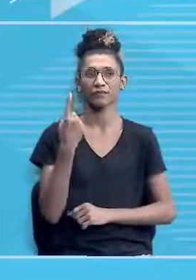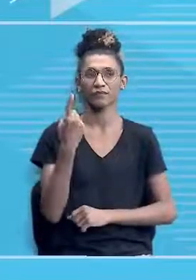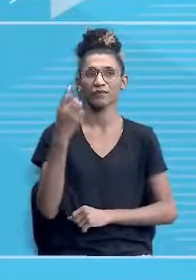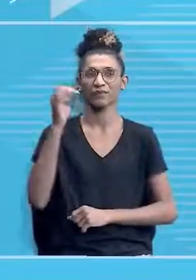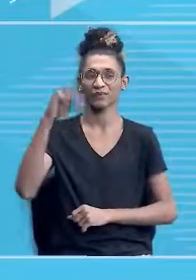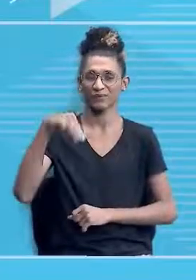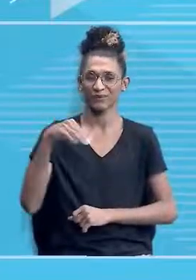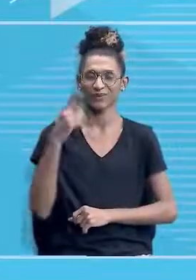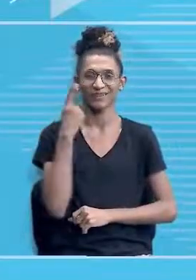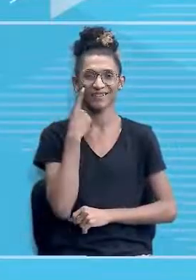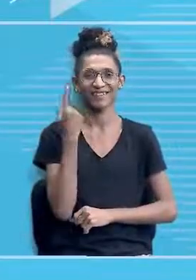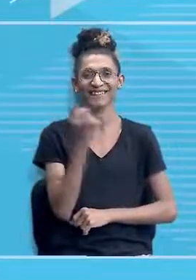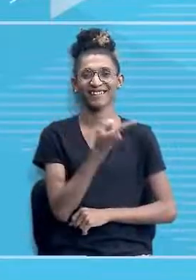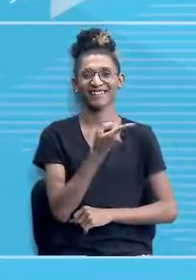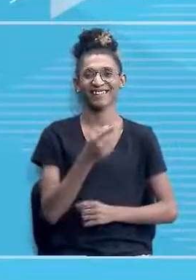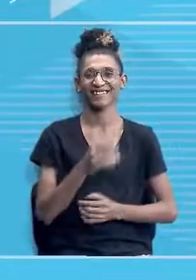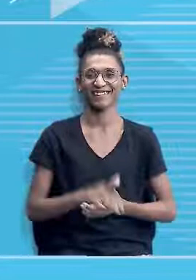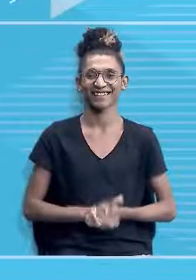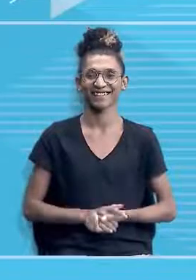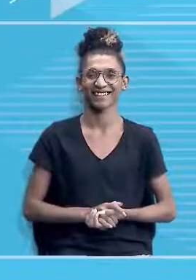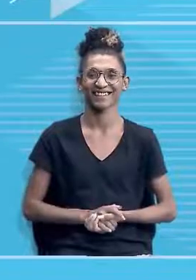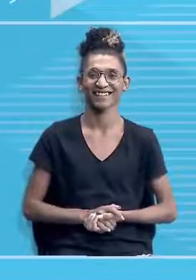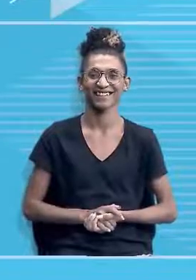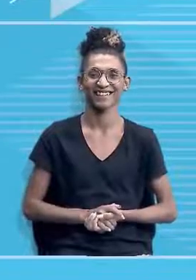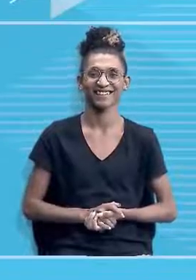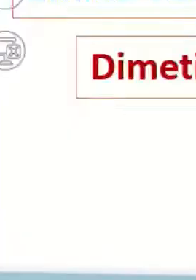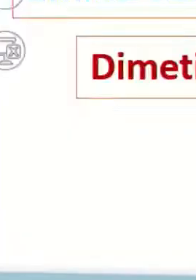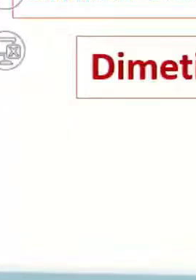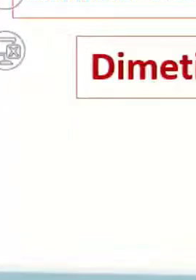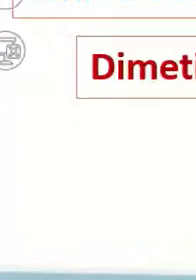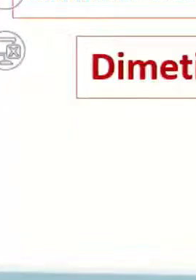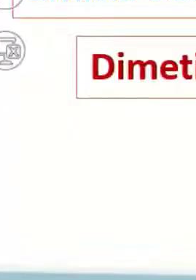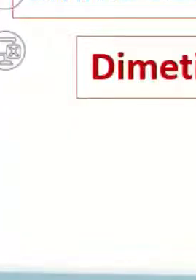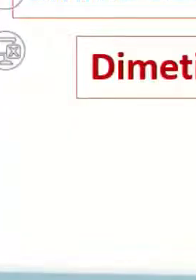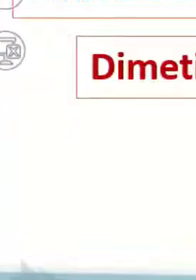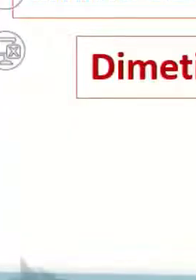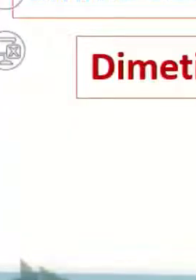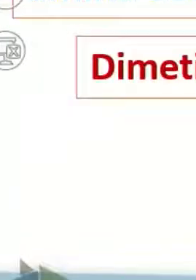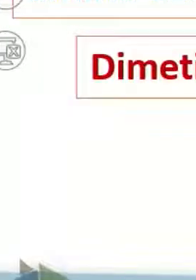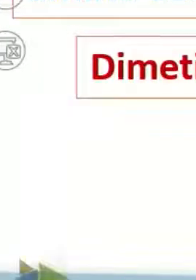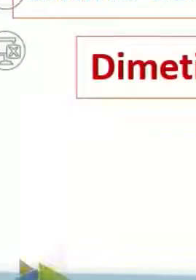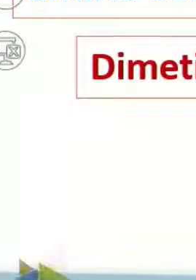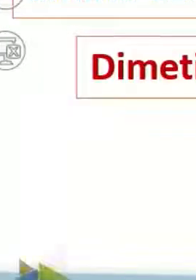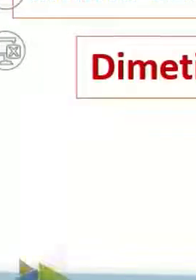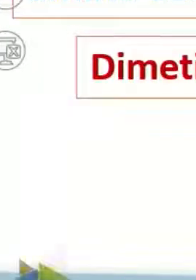colocar então um minutinho na tela aí E aí